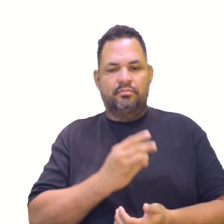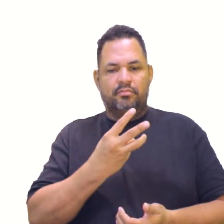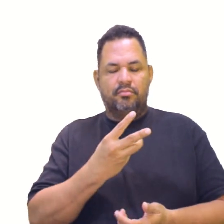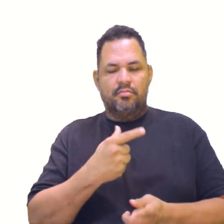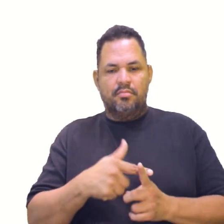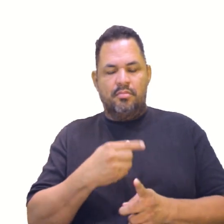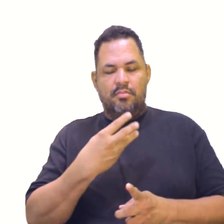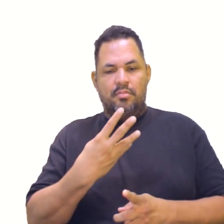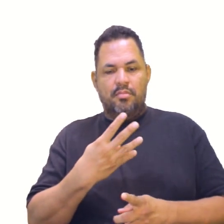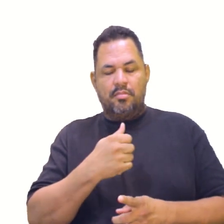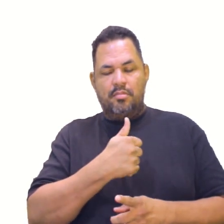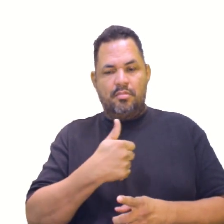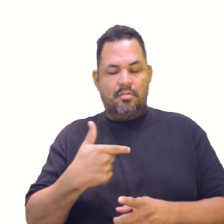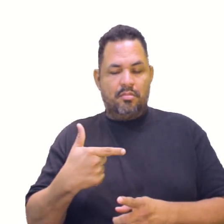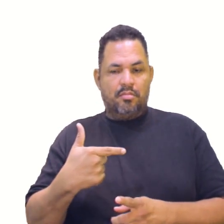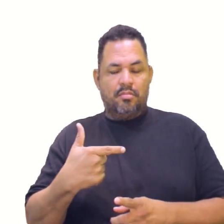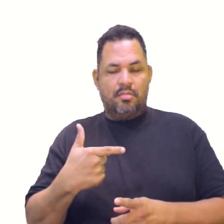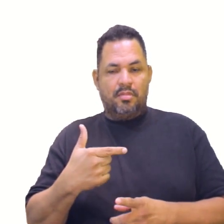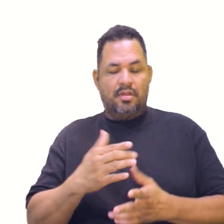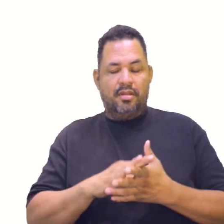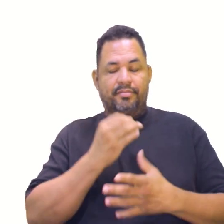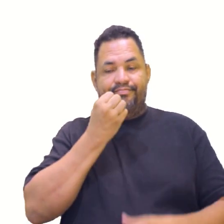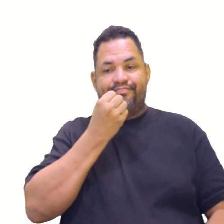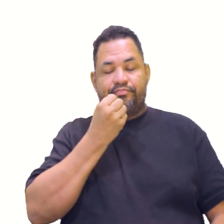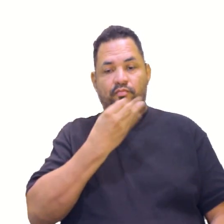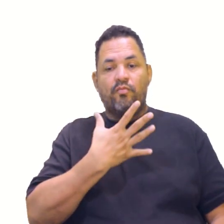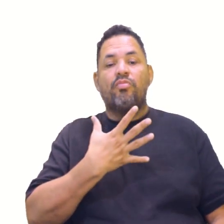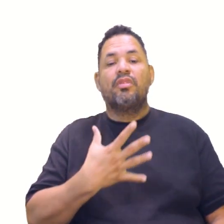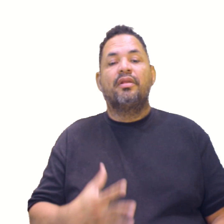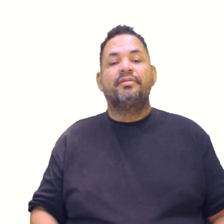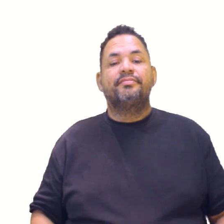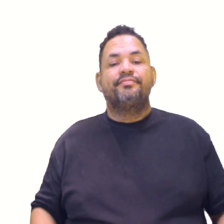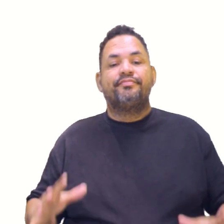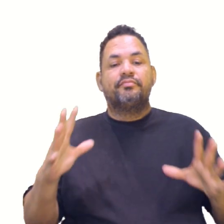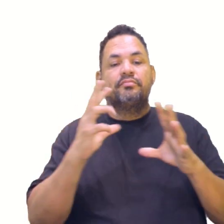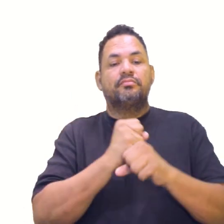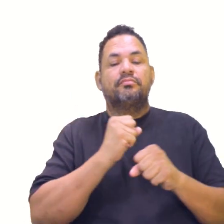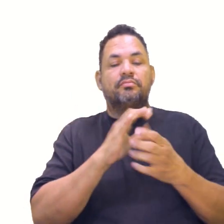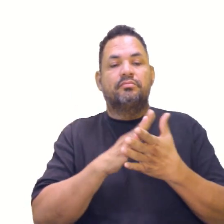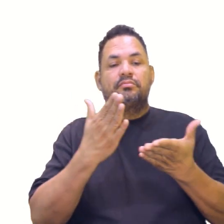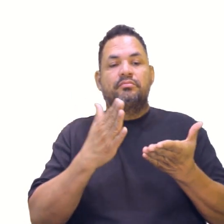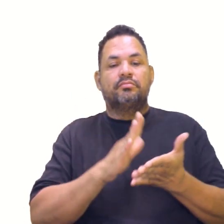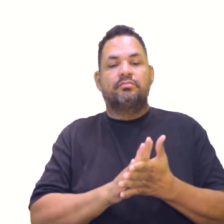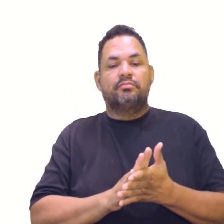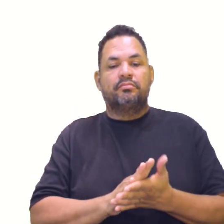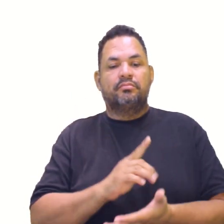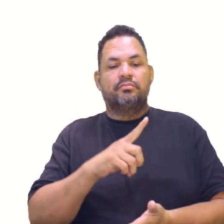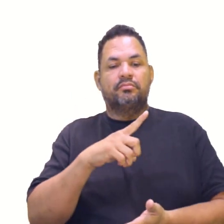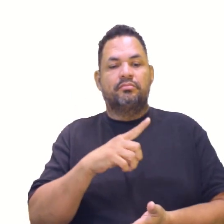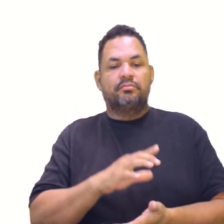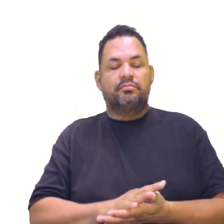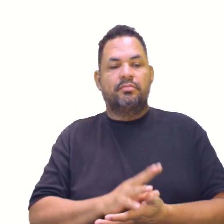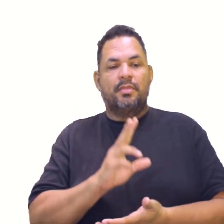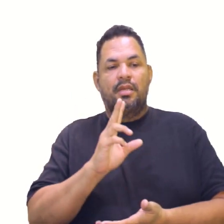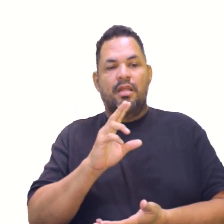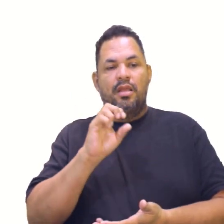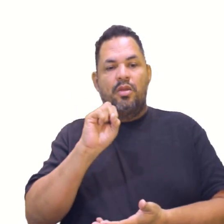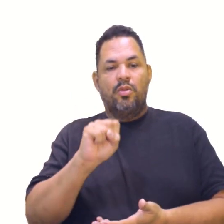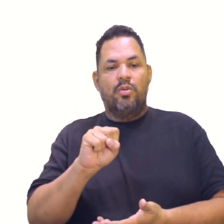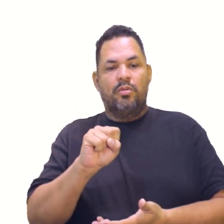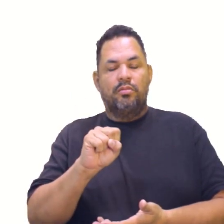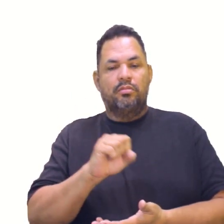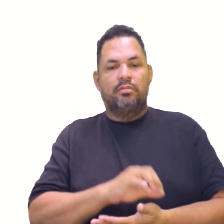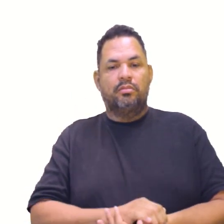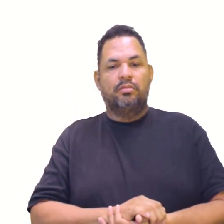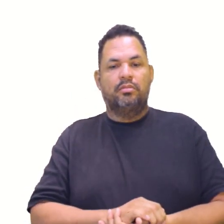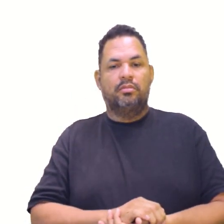vezes 4, 12. Vezes 1? 12. 12. Muito bem. Então, vamos lá. Calcular o determinante. A gente já sabe que ele vale... 8. Não, minto.